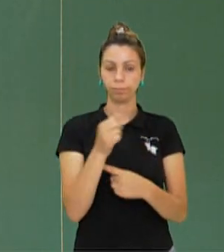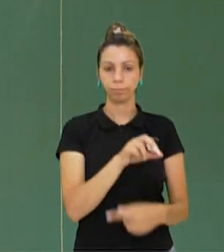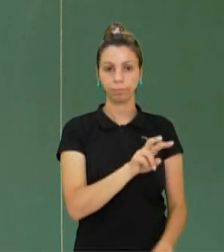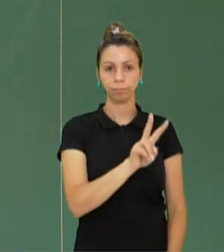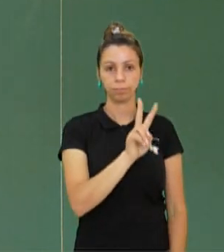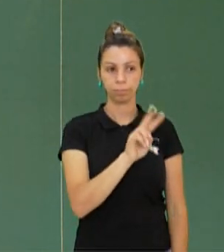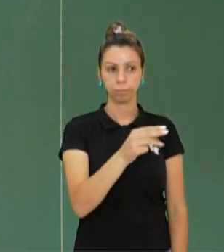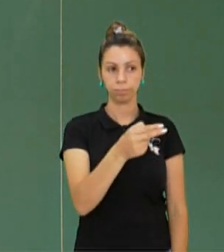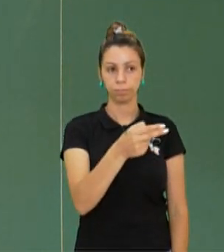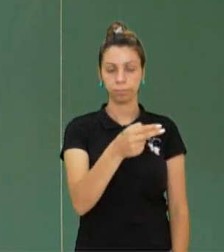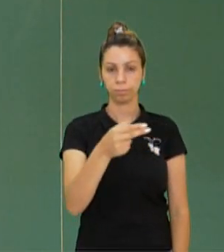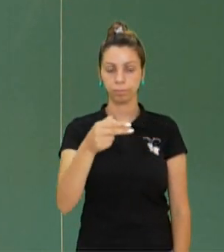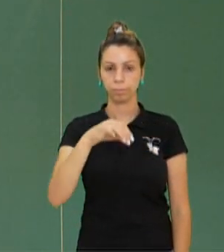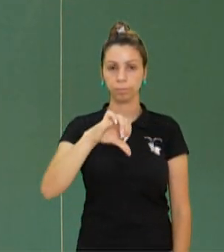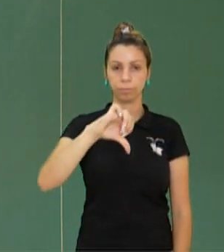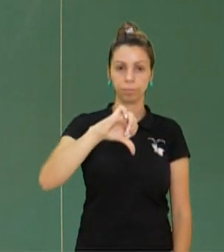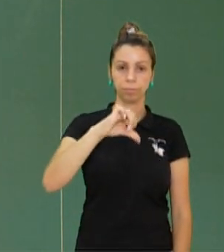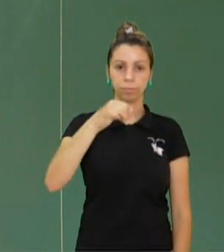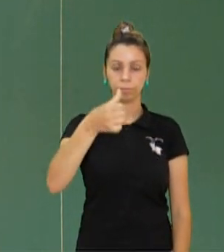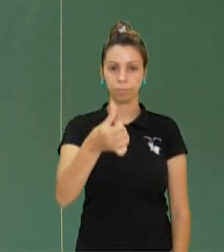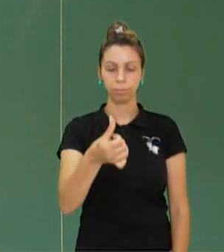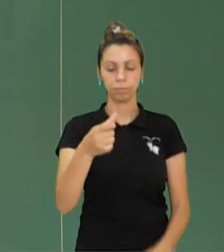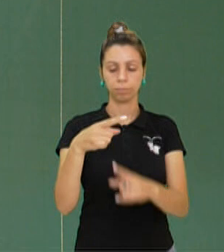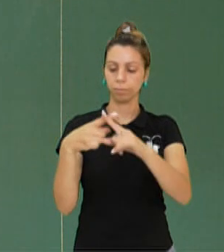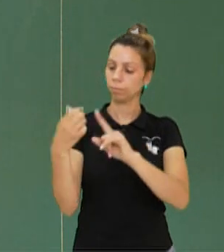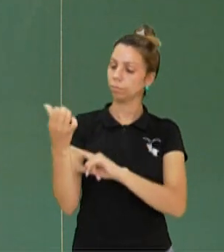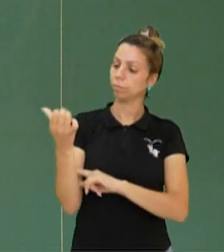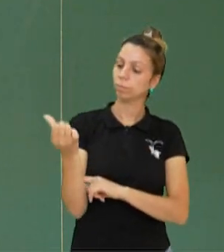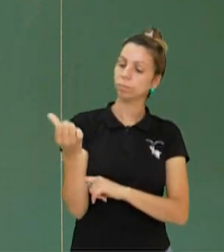Volume vai ser igual. 96 vezes 6,